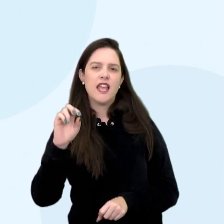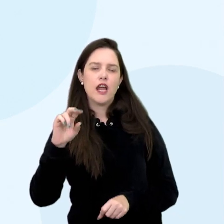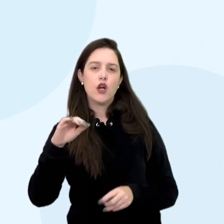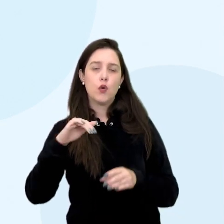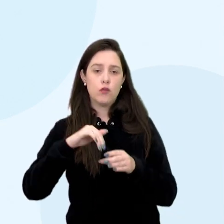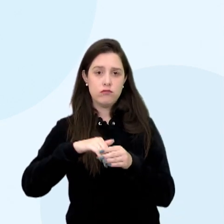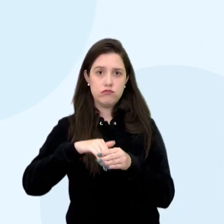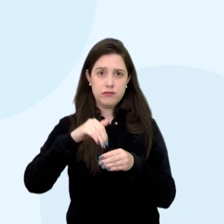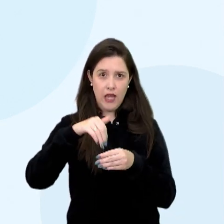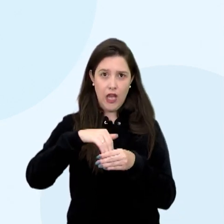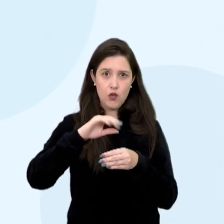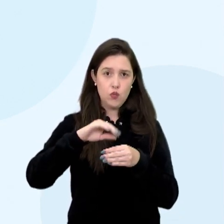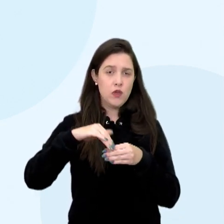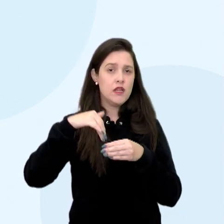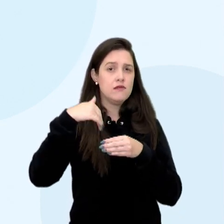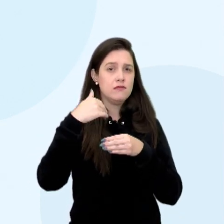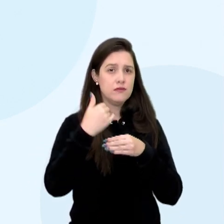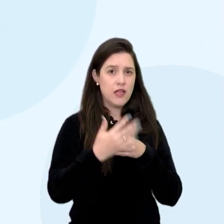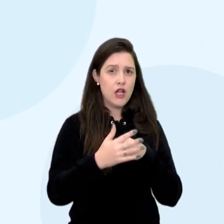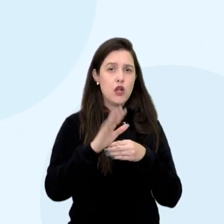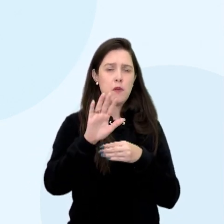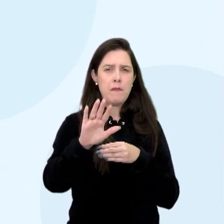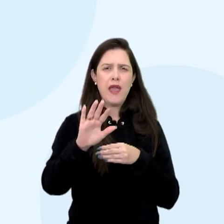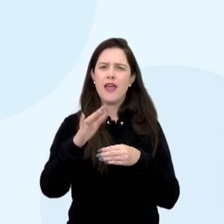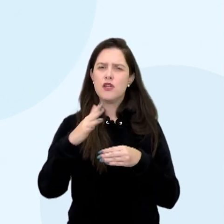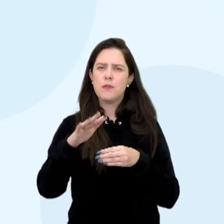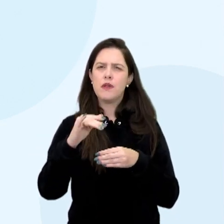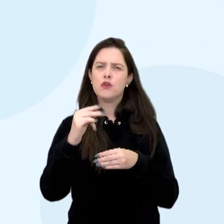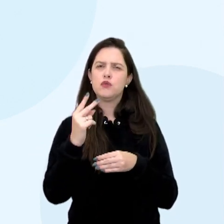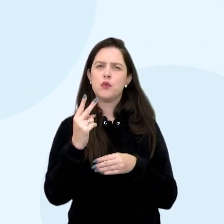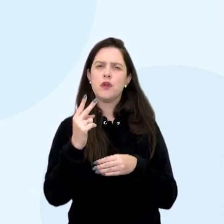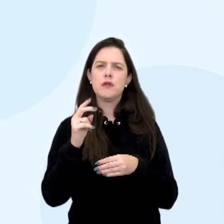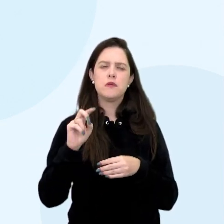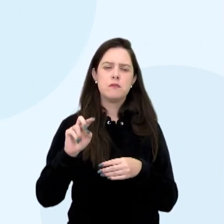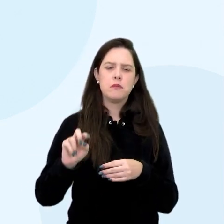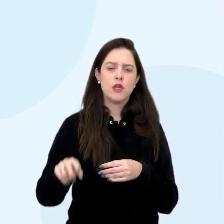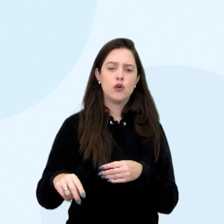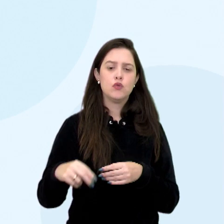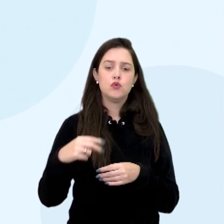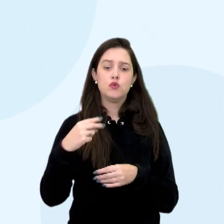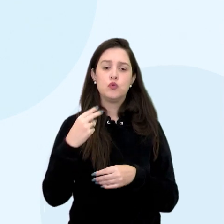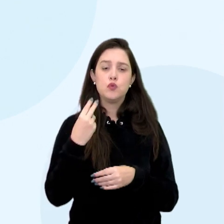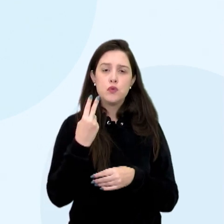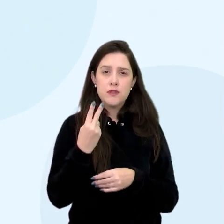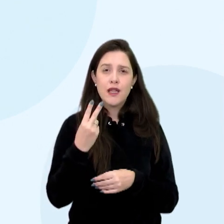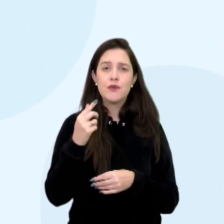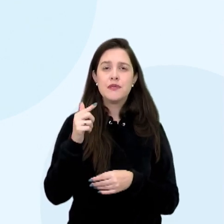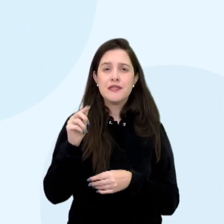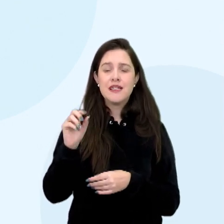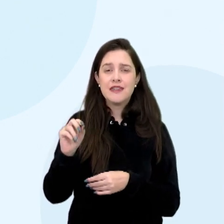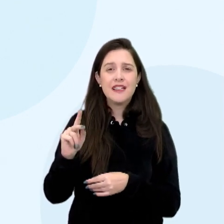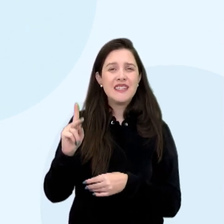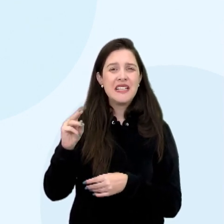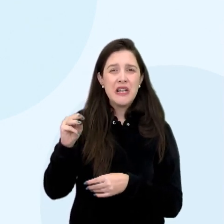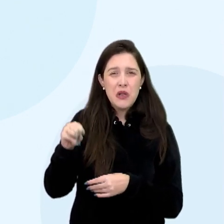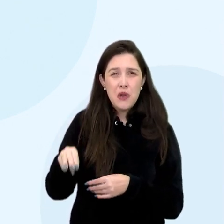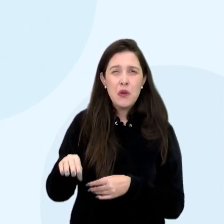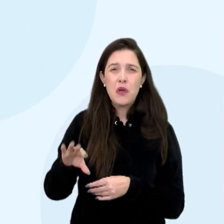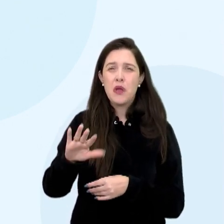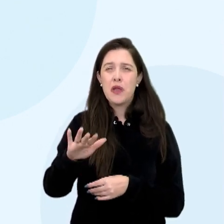núcleo externo aí tem mais ou menos 2.270 quilômetros, né? Então ele atinge aí